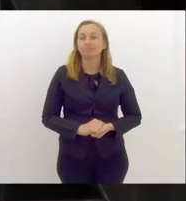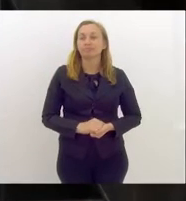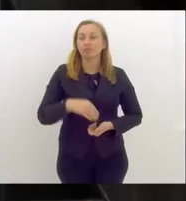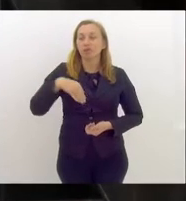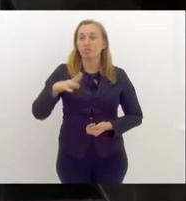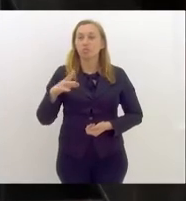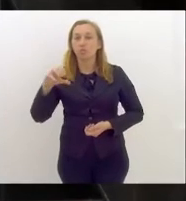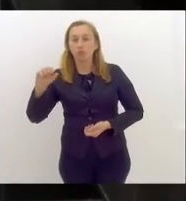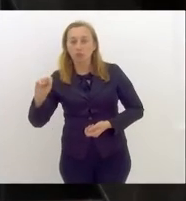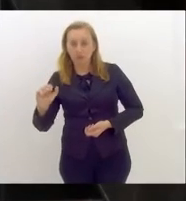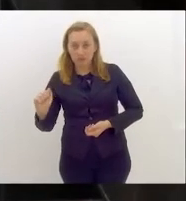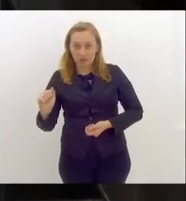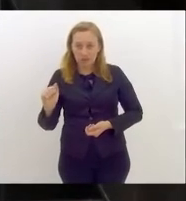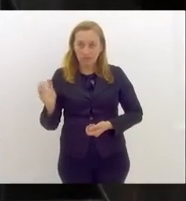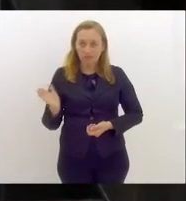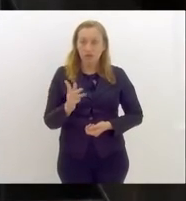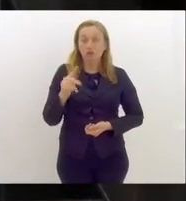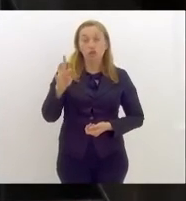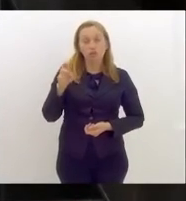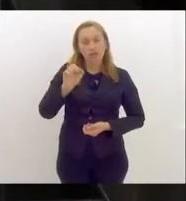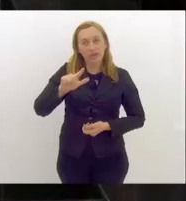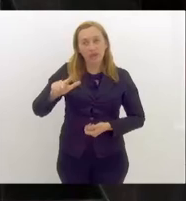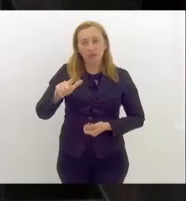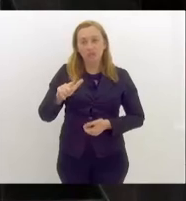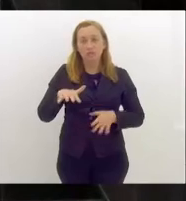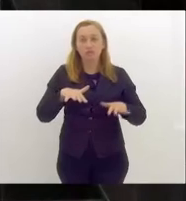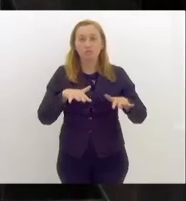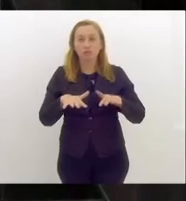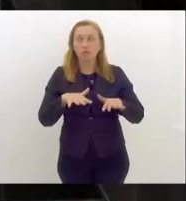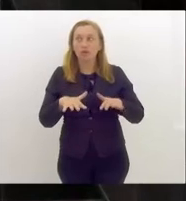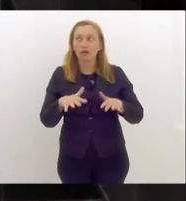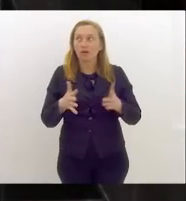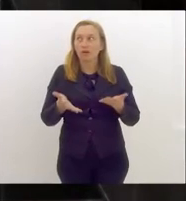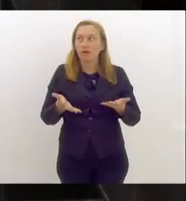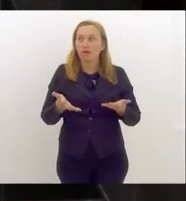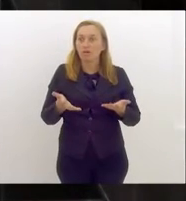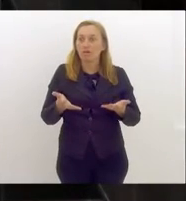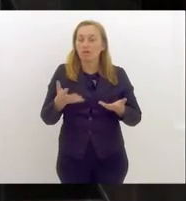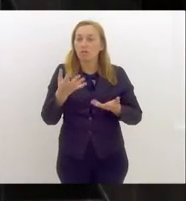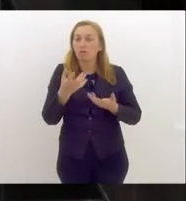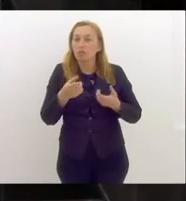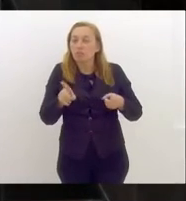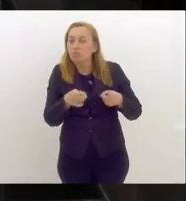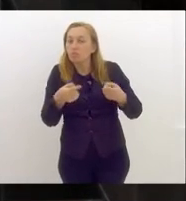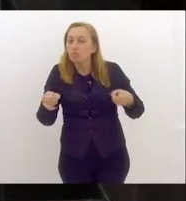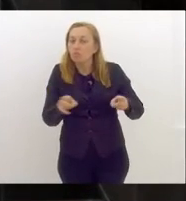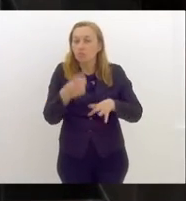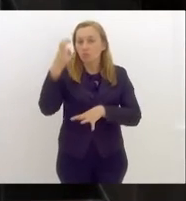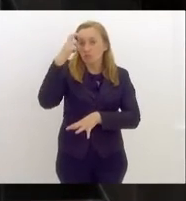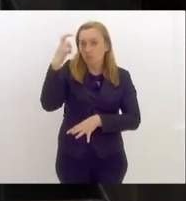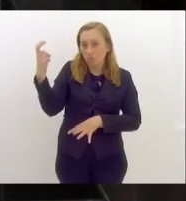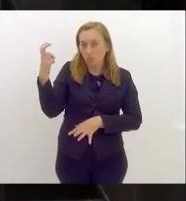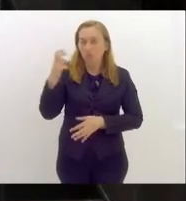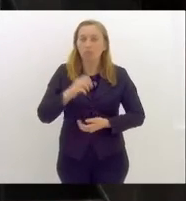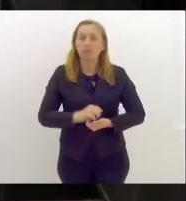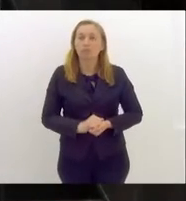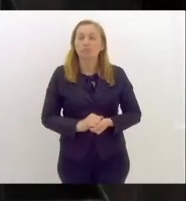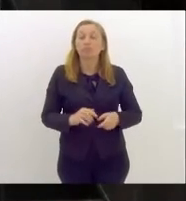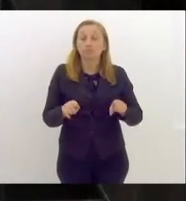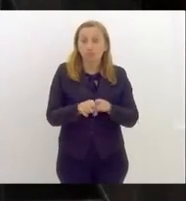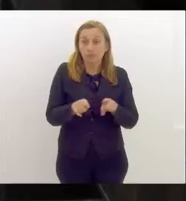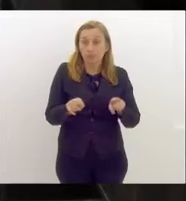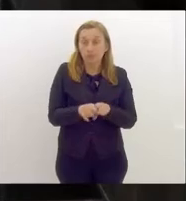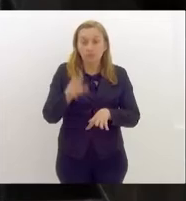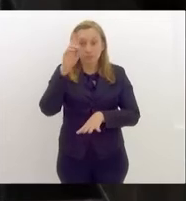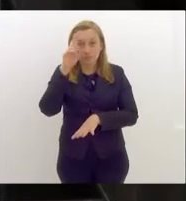do tropicalismo né deste movimento musical cultural e também como